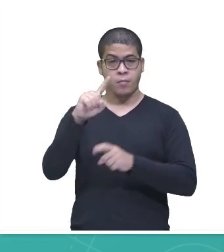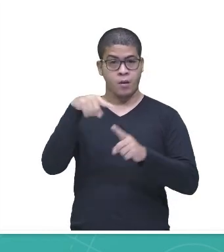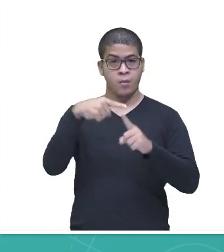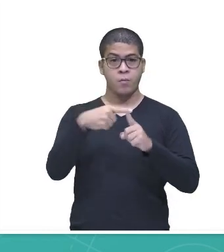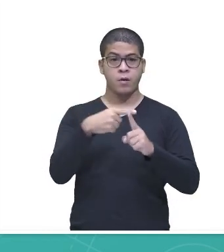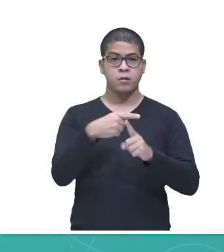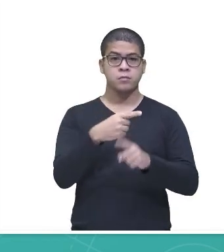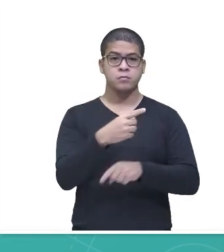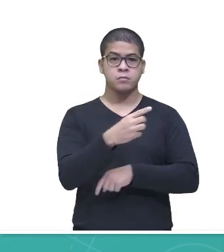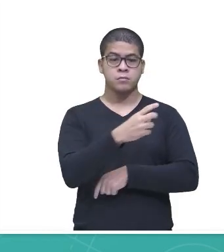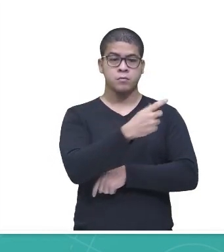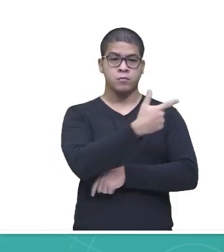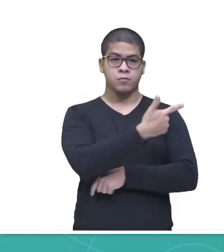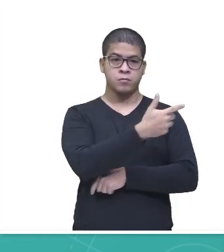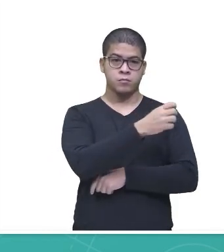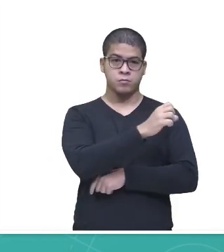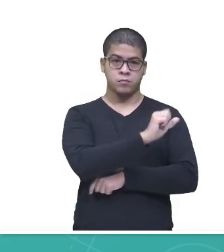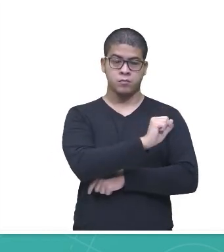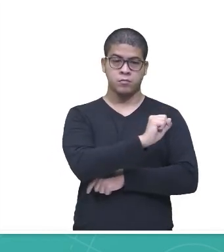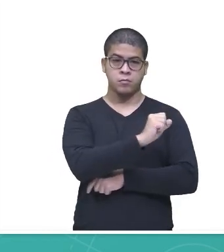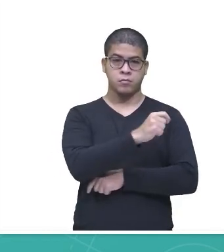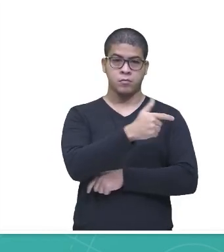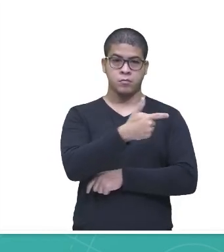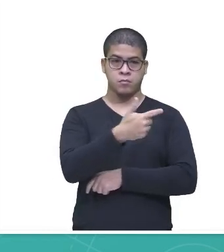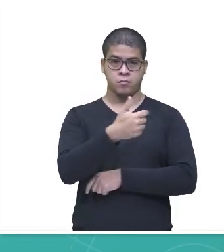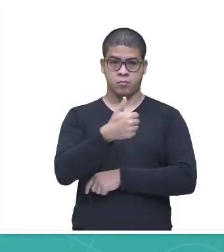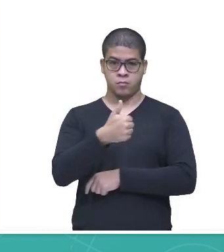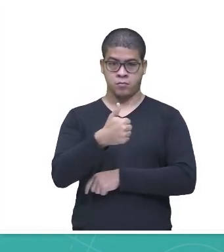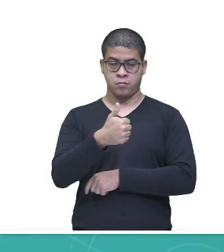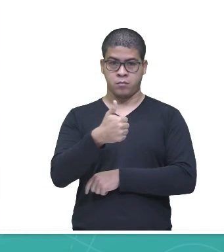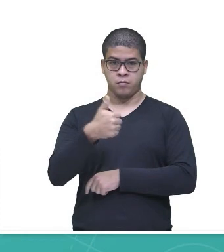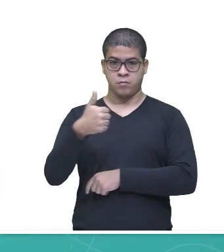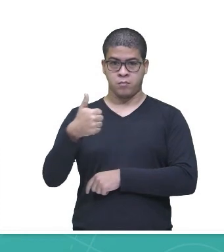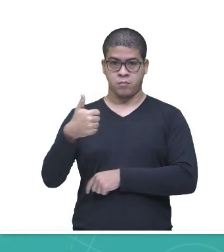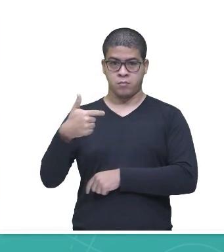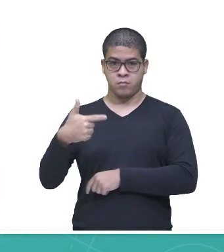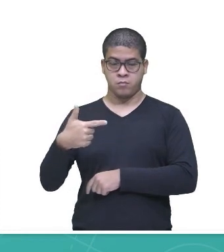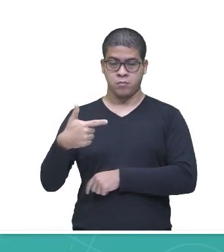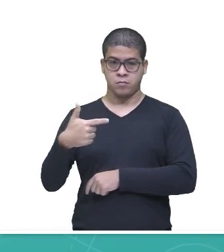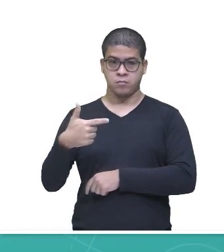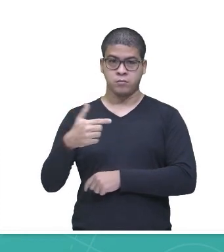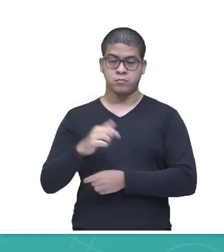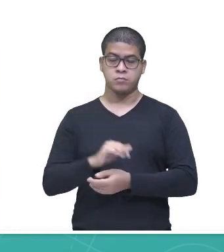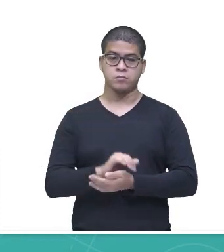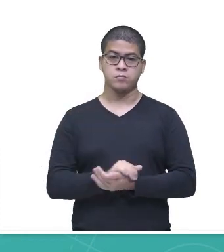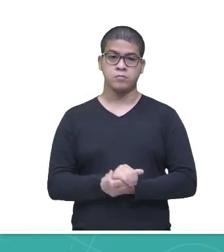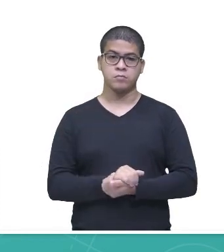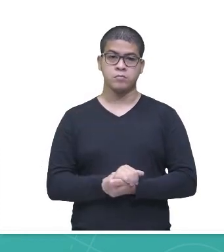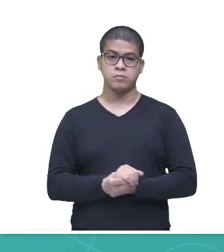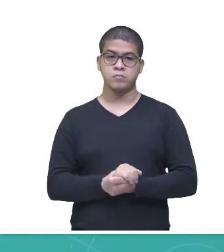mais 28 graus, 21 minutos e 12 segundos.